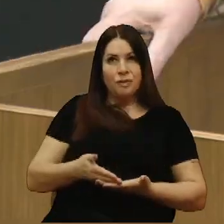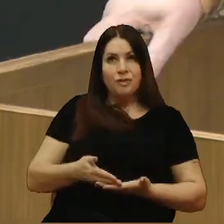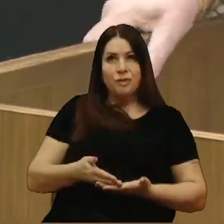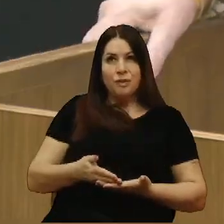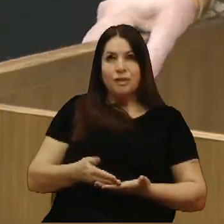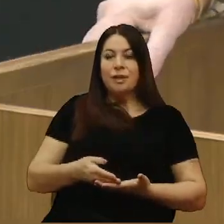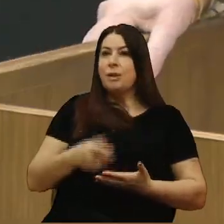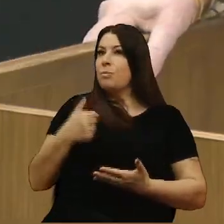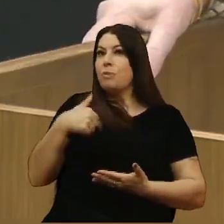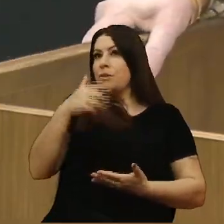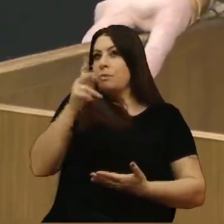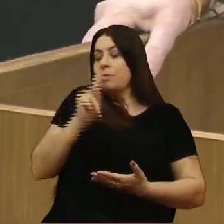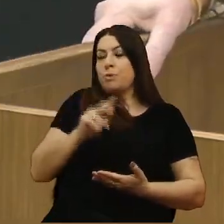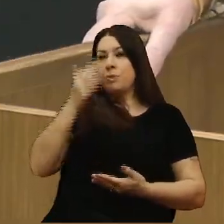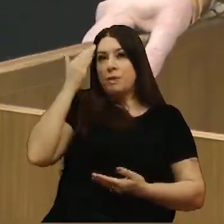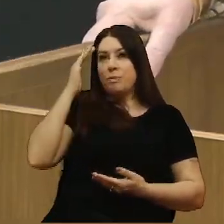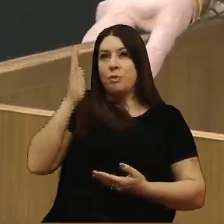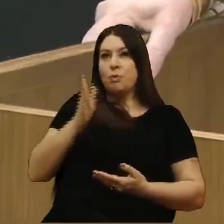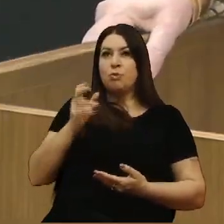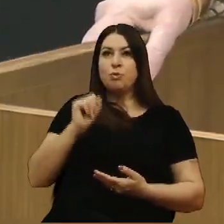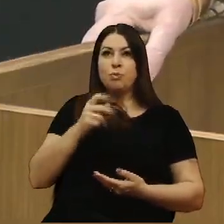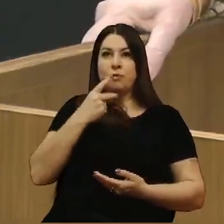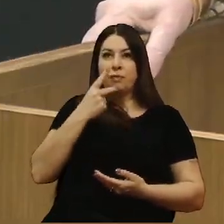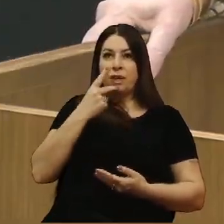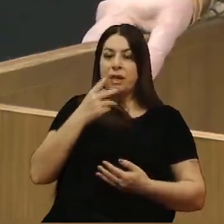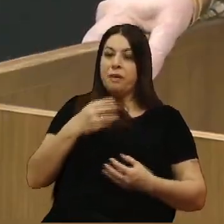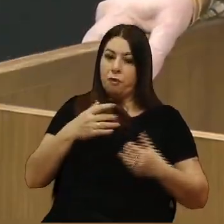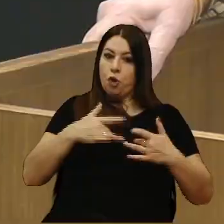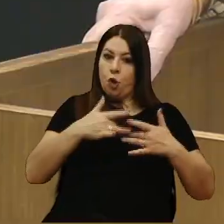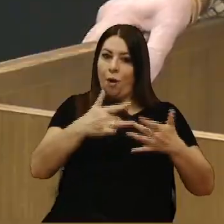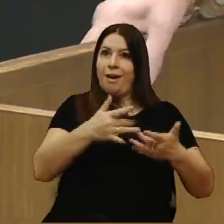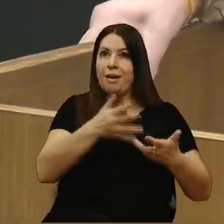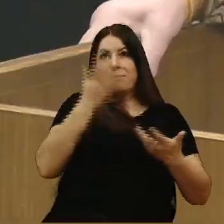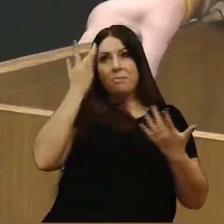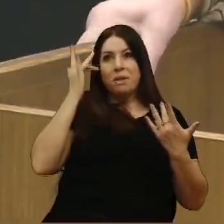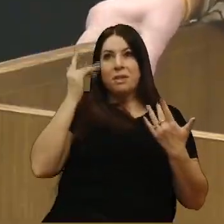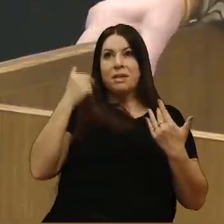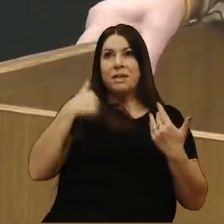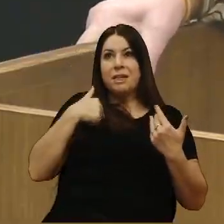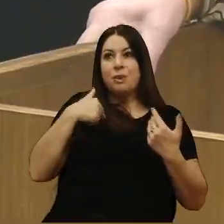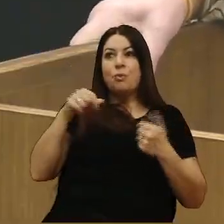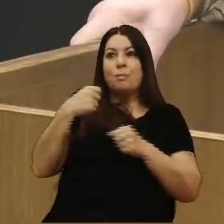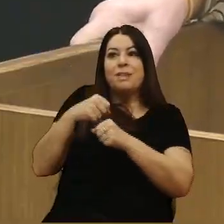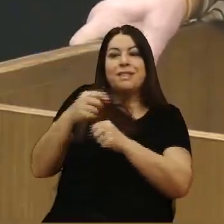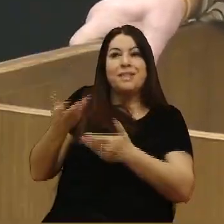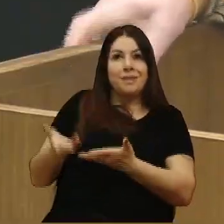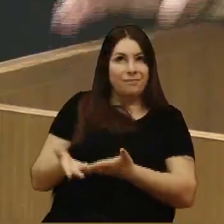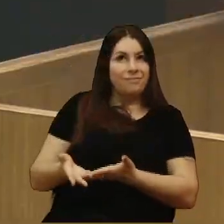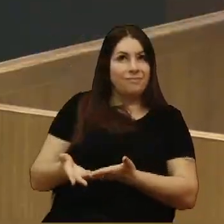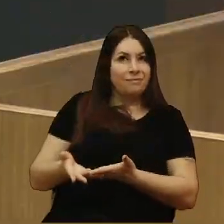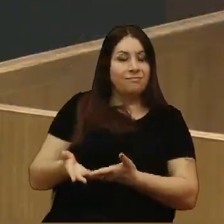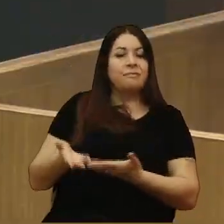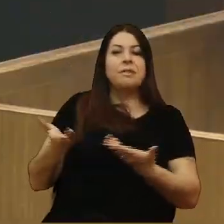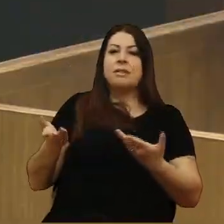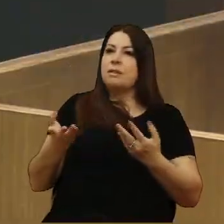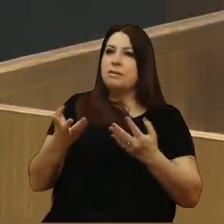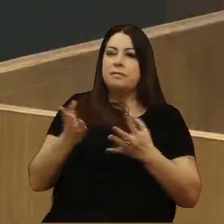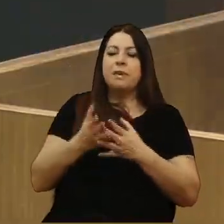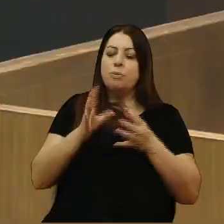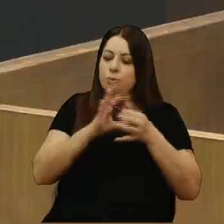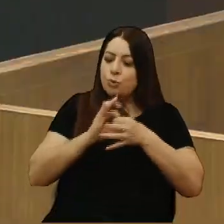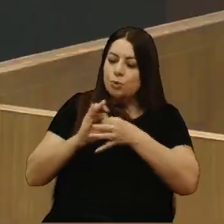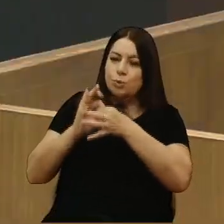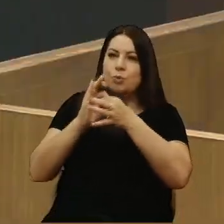porque ninguém sabe. Hoje eu posso dizer, eu vou doar, mas amanhã sou eu que estou precisando. Então, vamos se